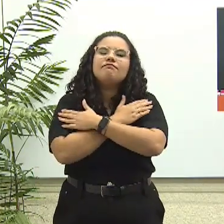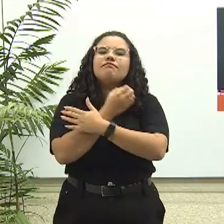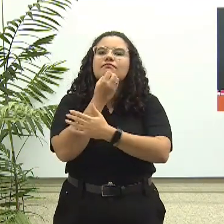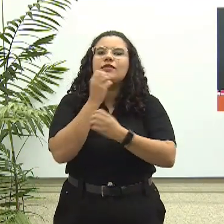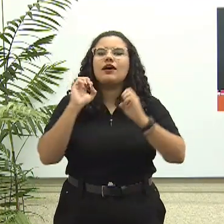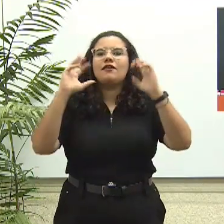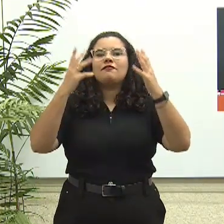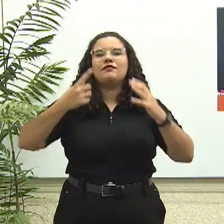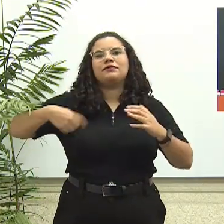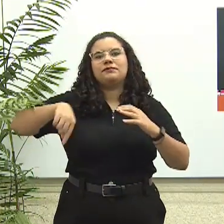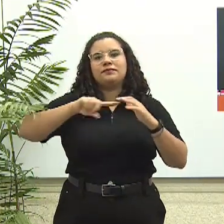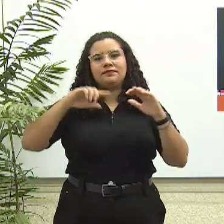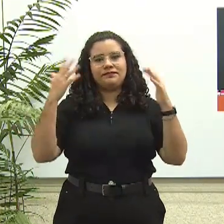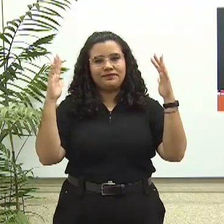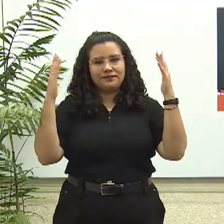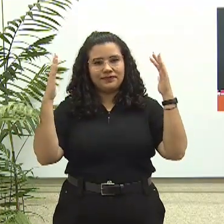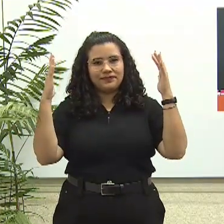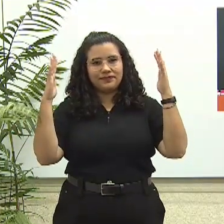todos